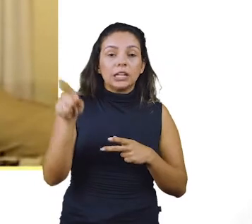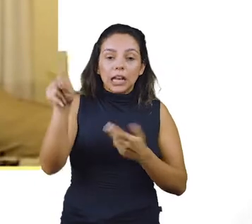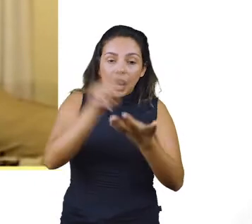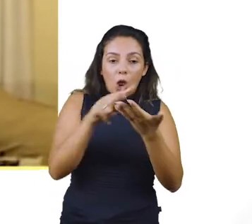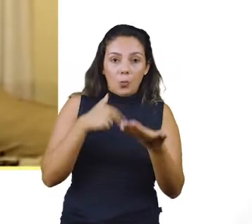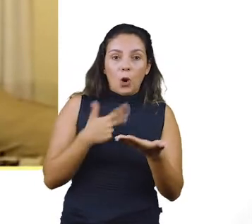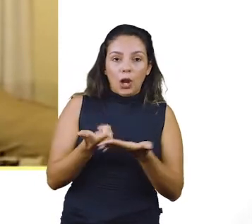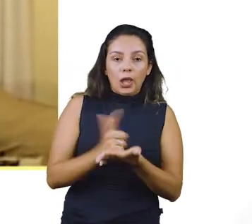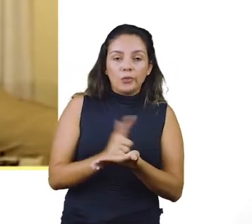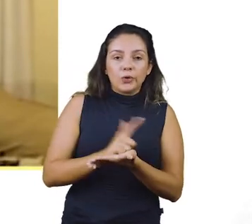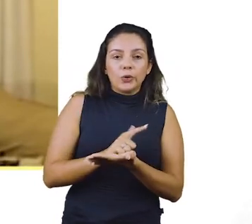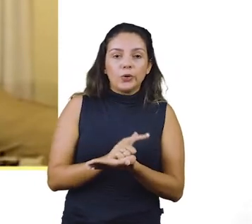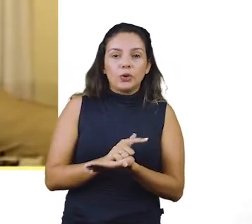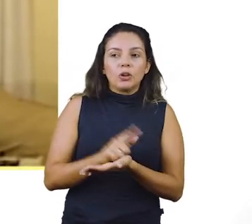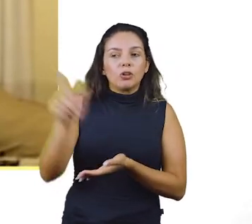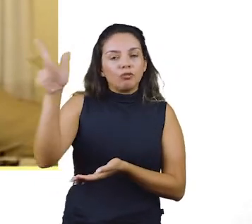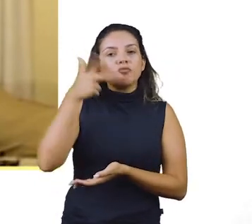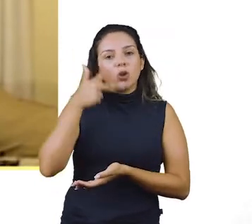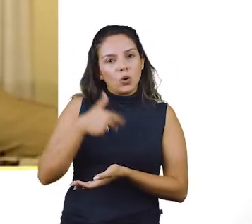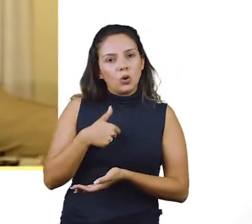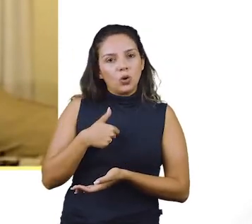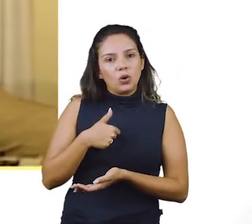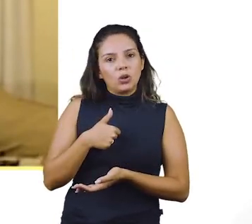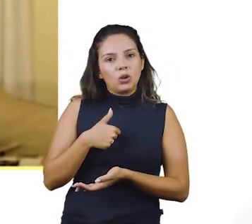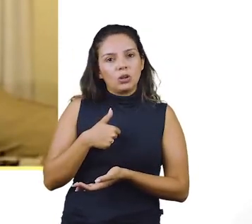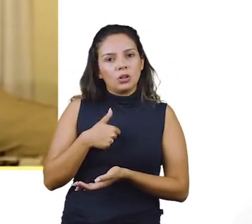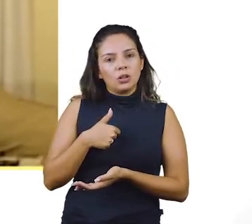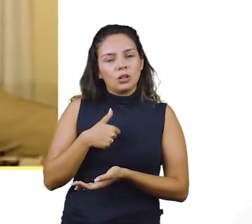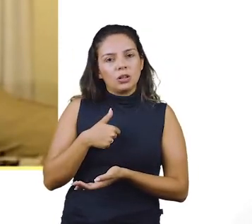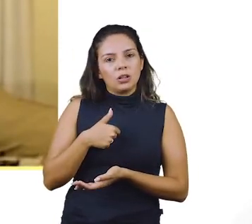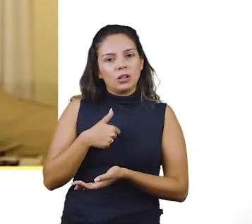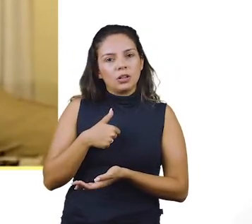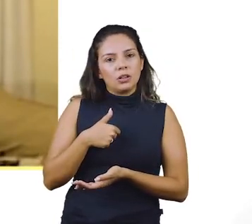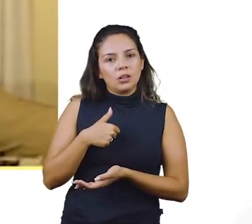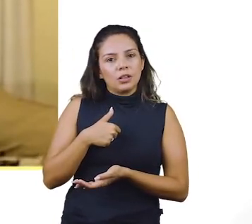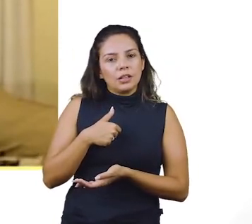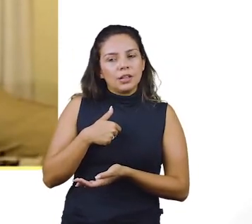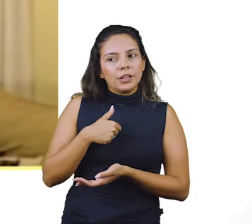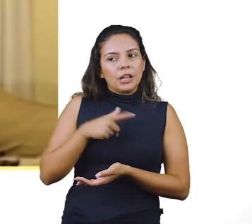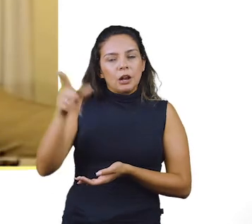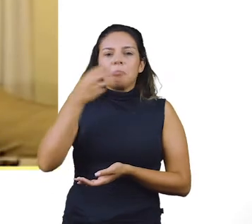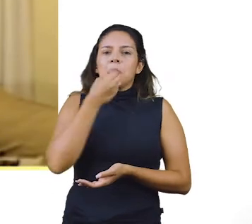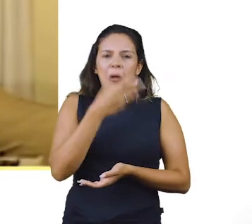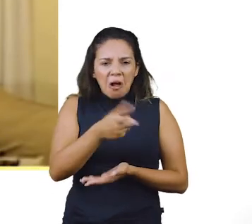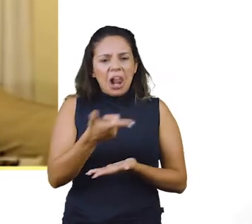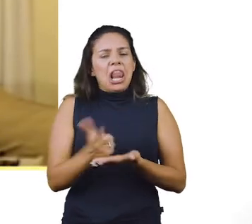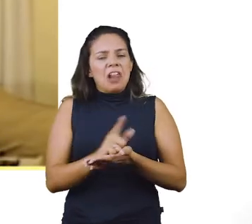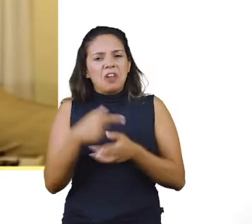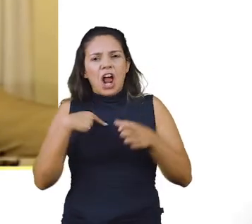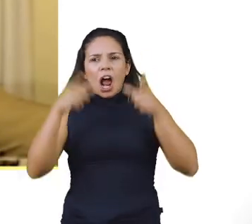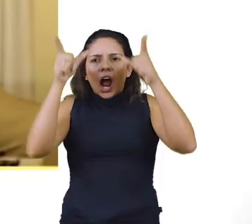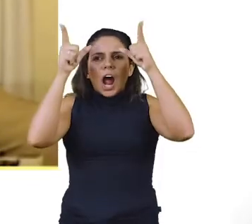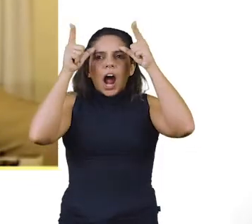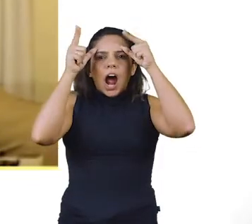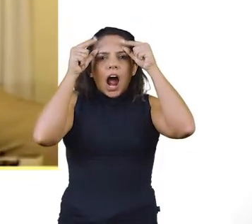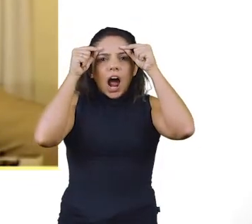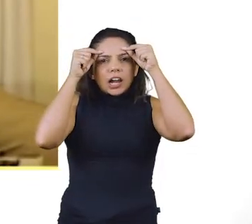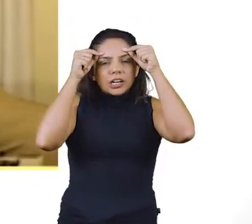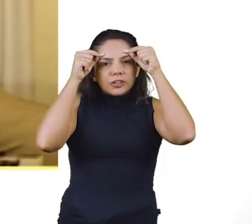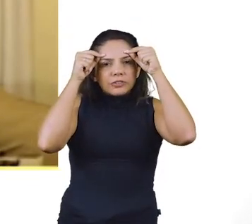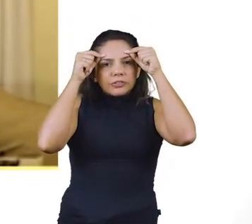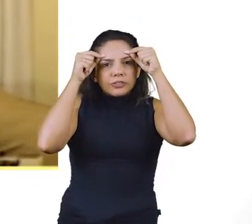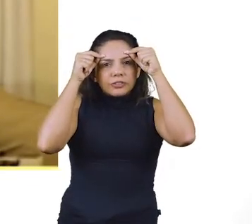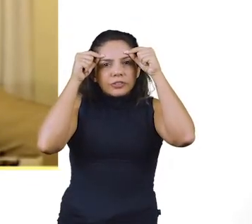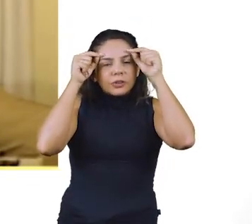disso no final. E ele me falou assim, César, você me deu um pouco de alívio, porque você, hora nenhuma, pôs o pai